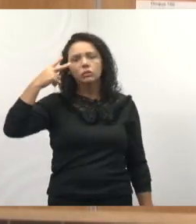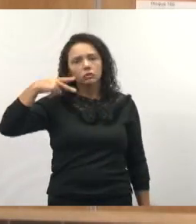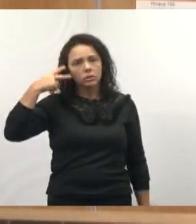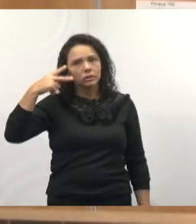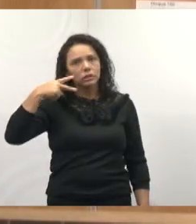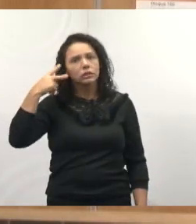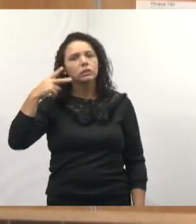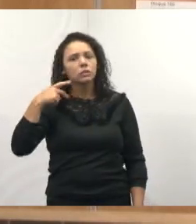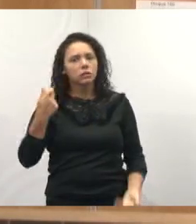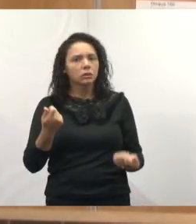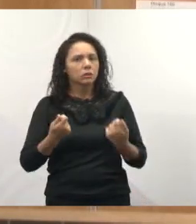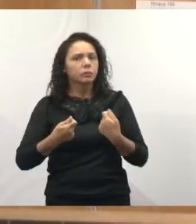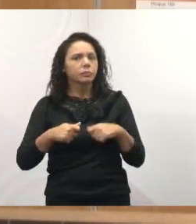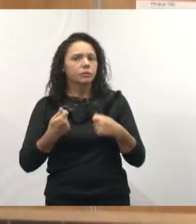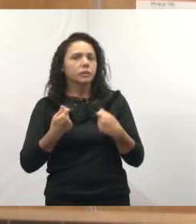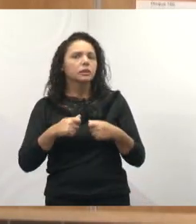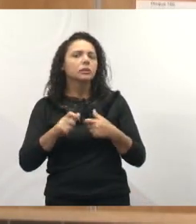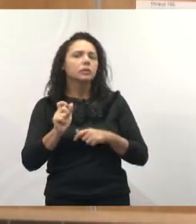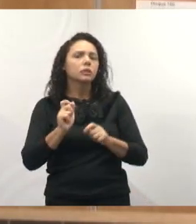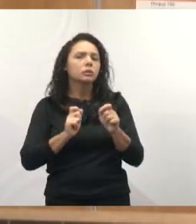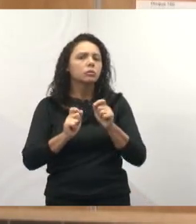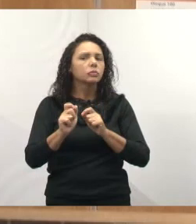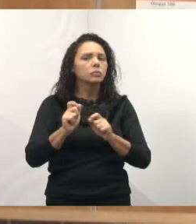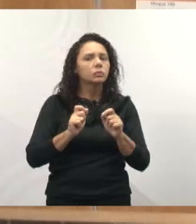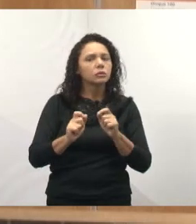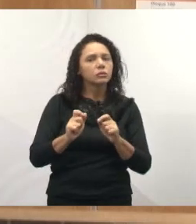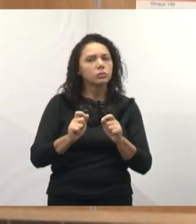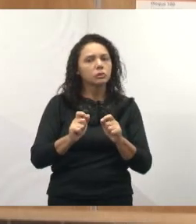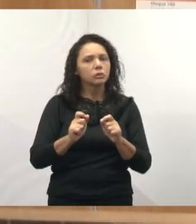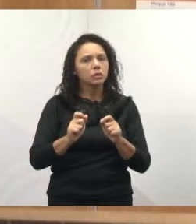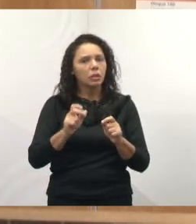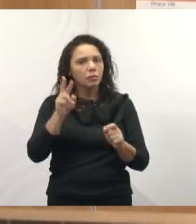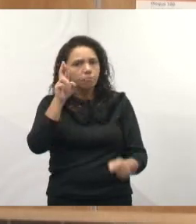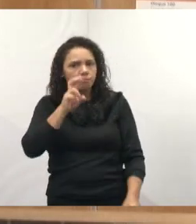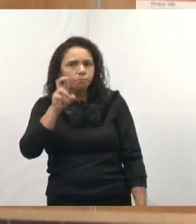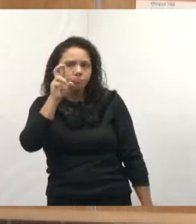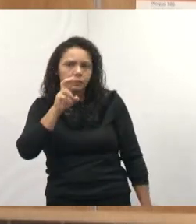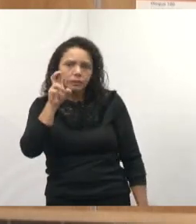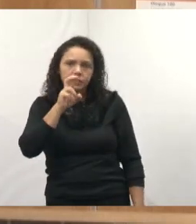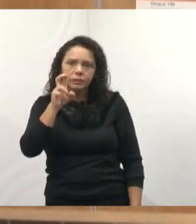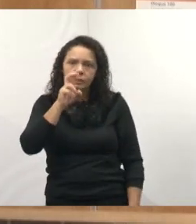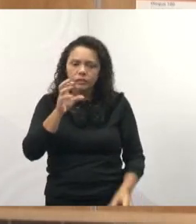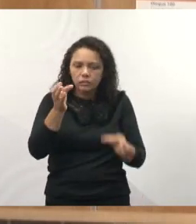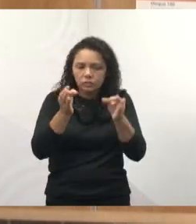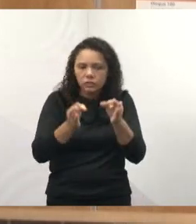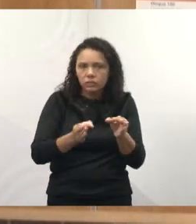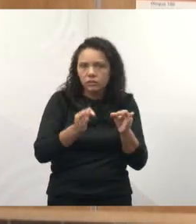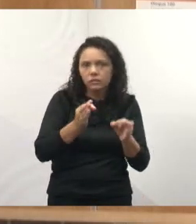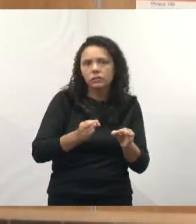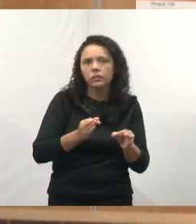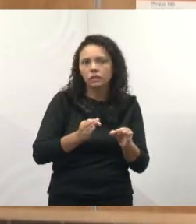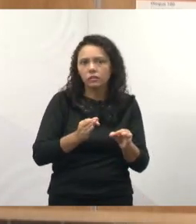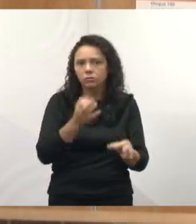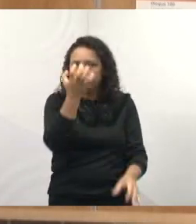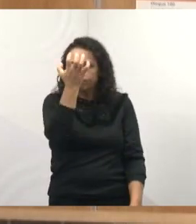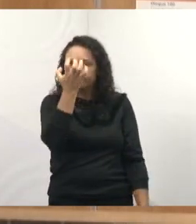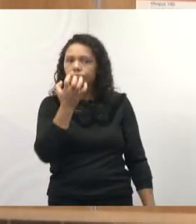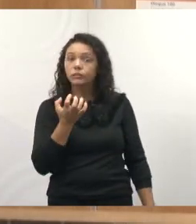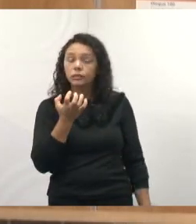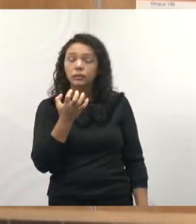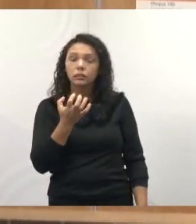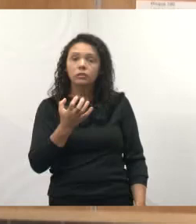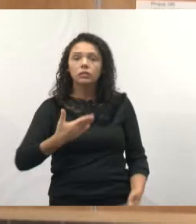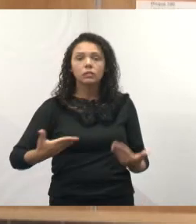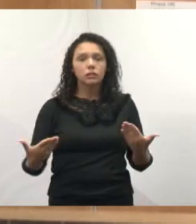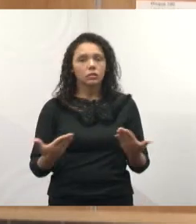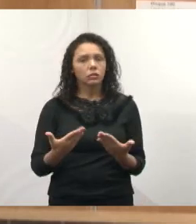calo no sapato para poder pegar um pouquinho mais firme na fiscalização. E hoje eu venho na